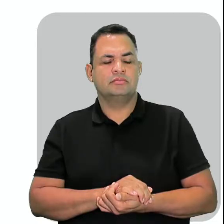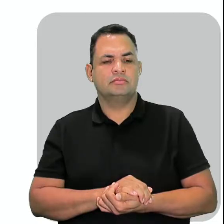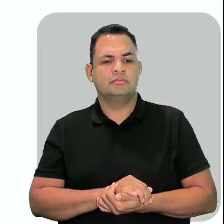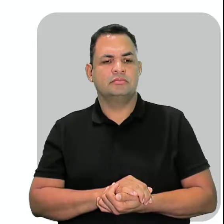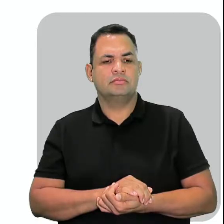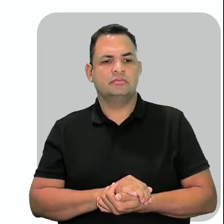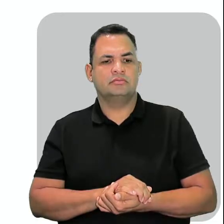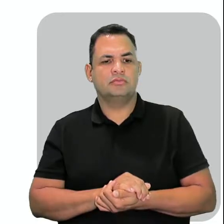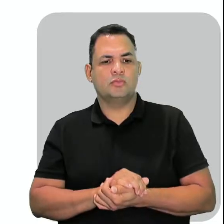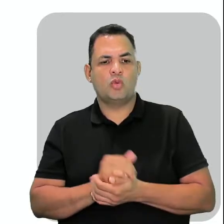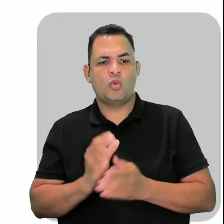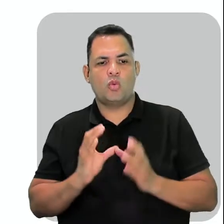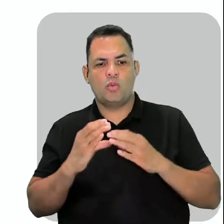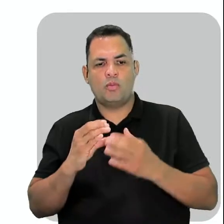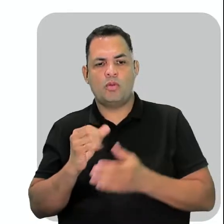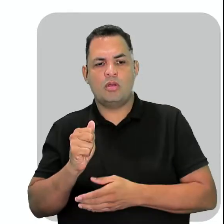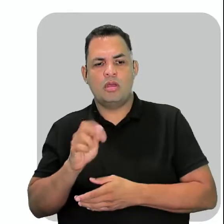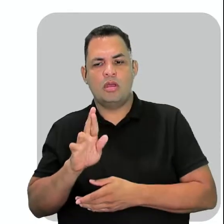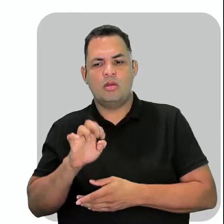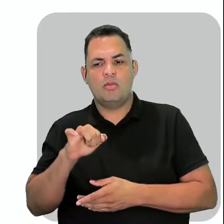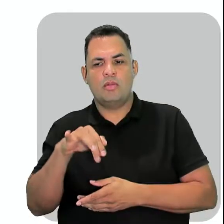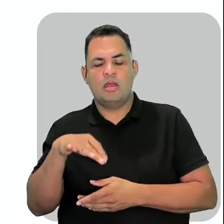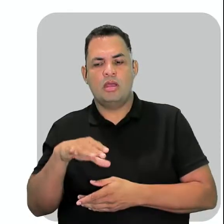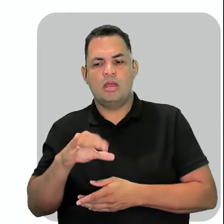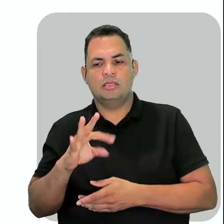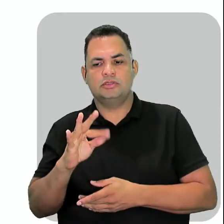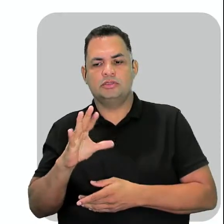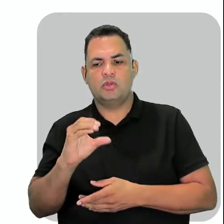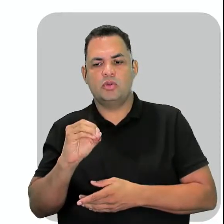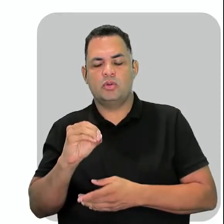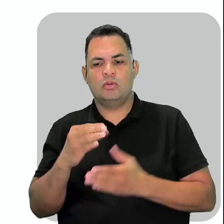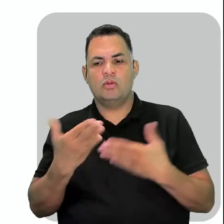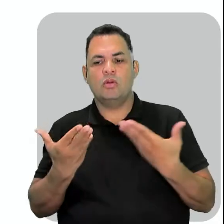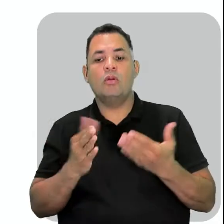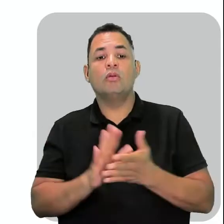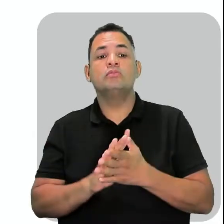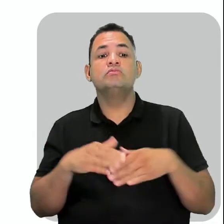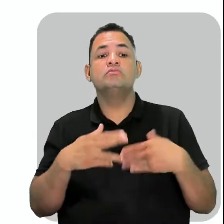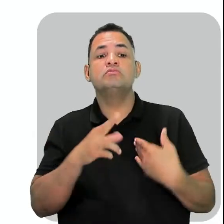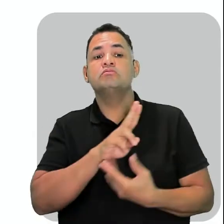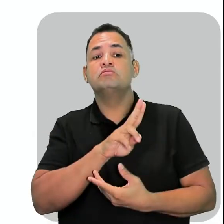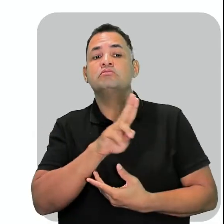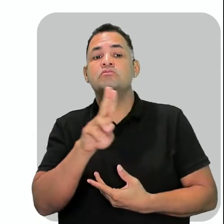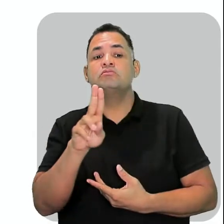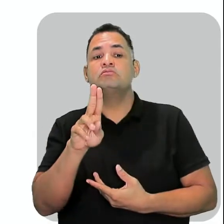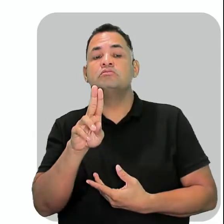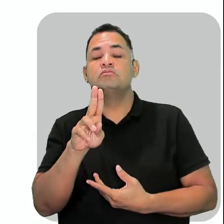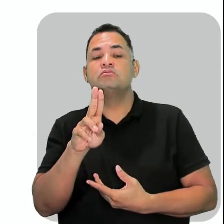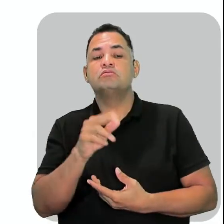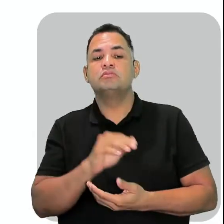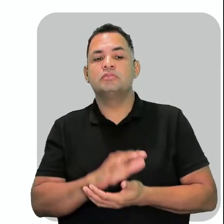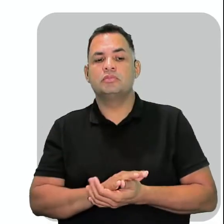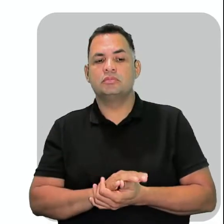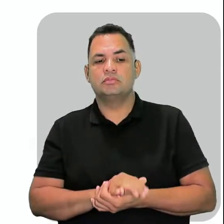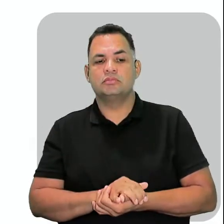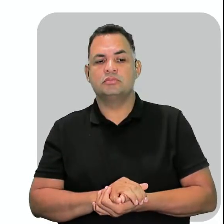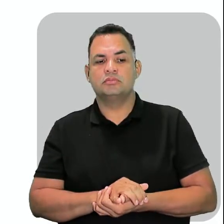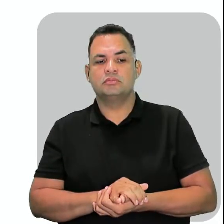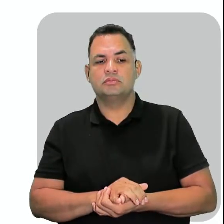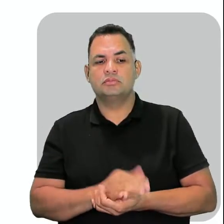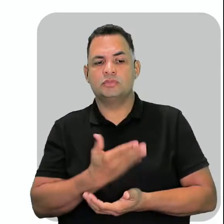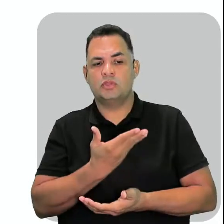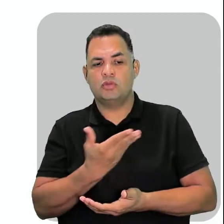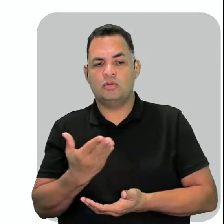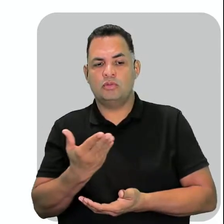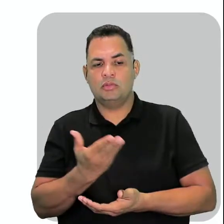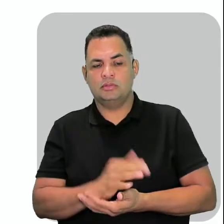um grupo aromático com CH2. Olha o nome que fica para esse aminoácido. A gente chama